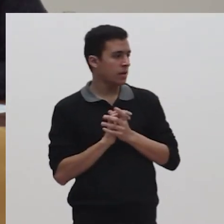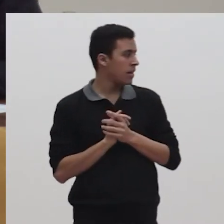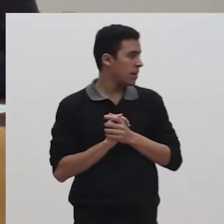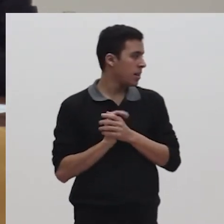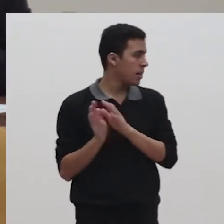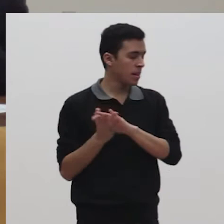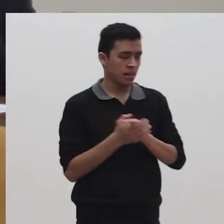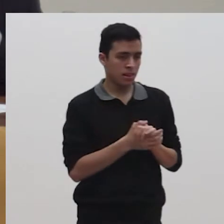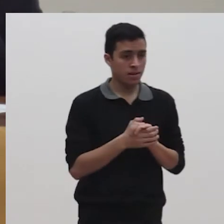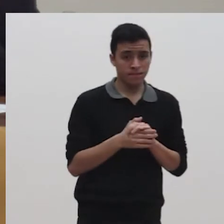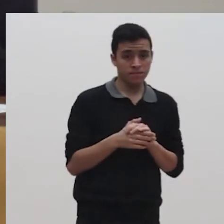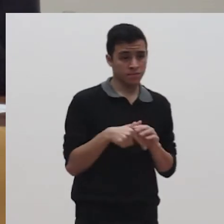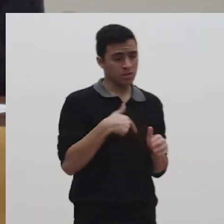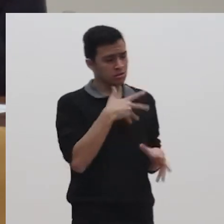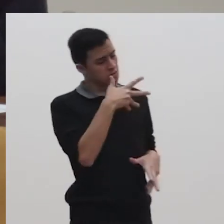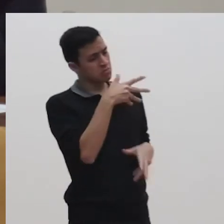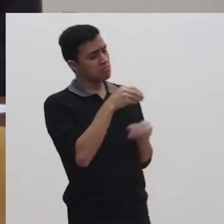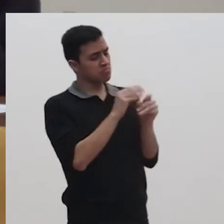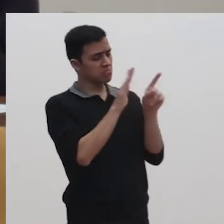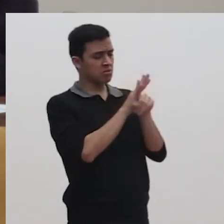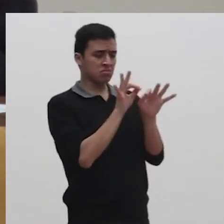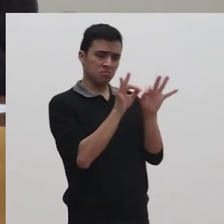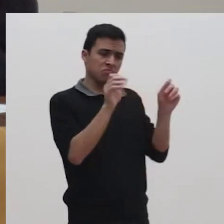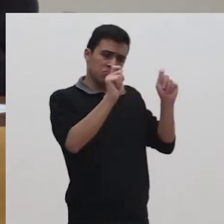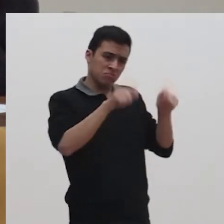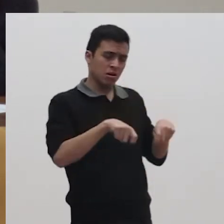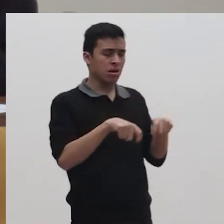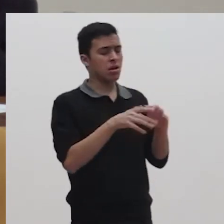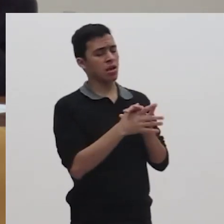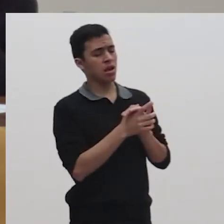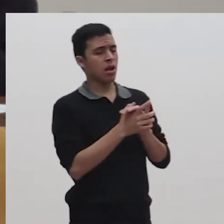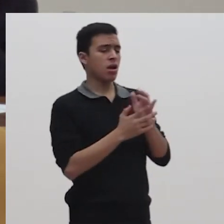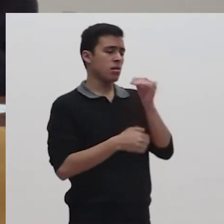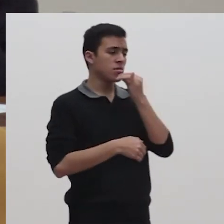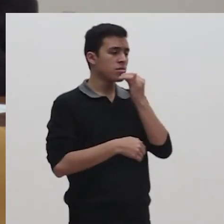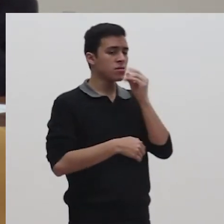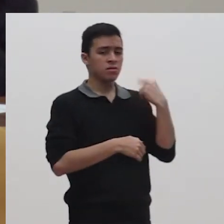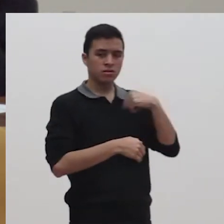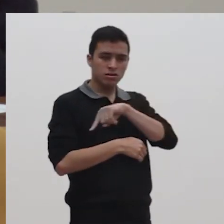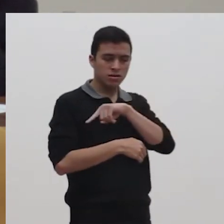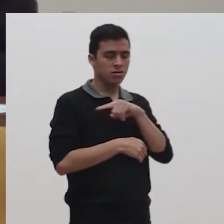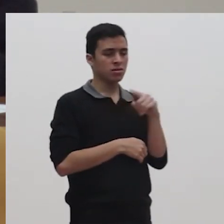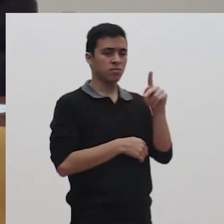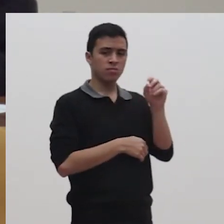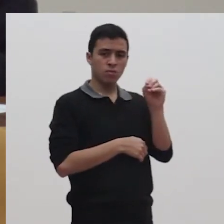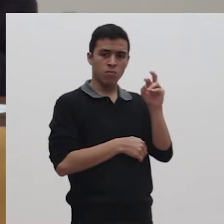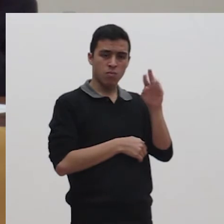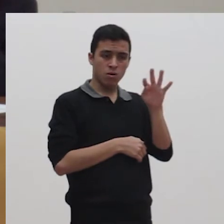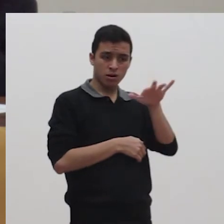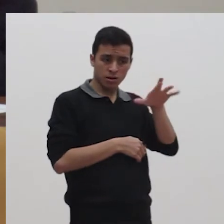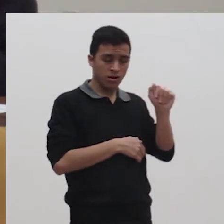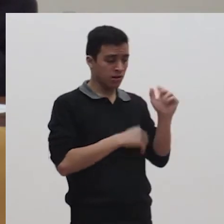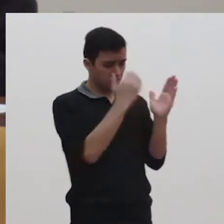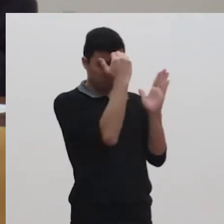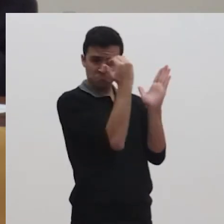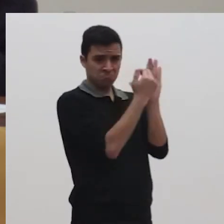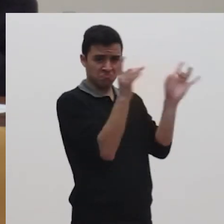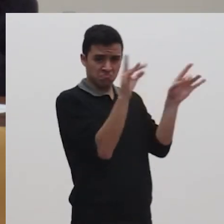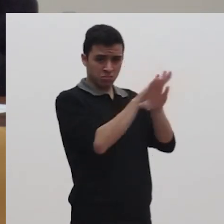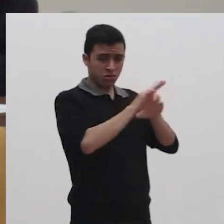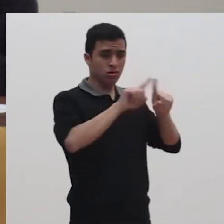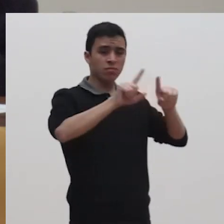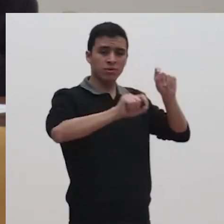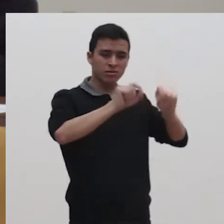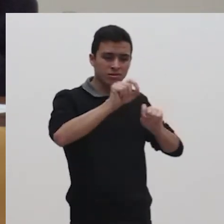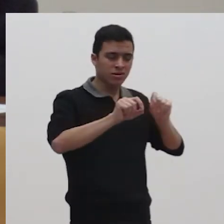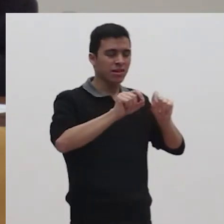Eu complementando, já que a pergunta foi genérica, acho que é isso, né? A gente, portaria você emite, portaria você cumpre, mas eu acho que a